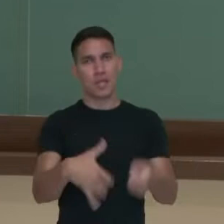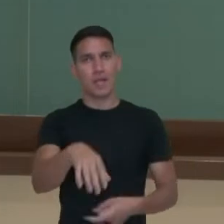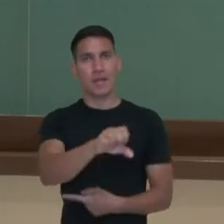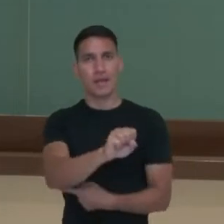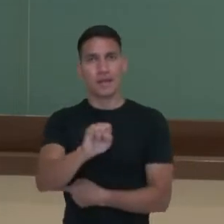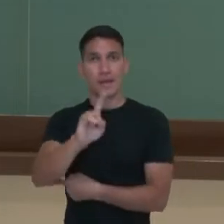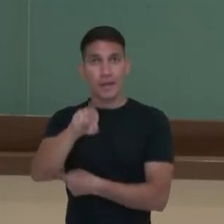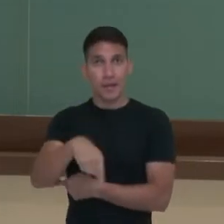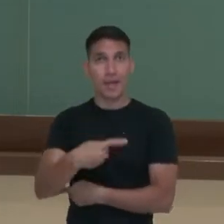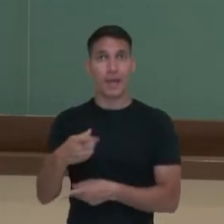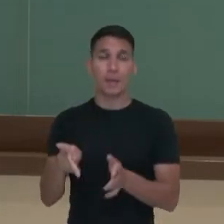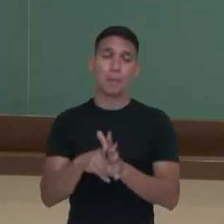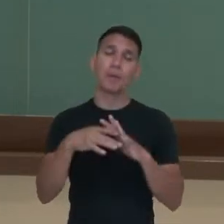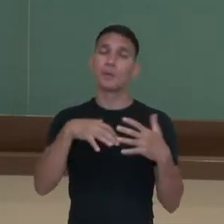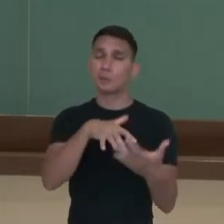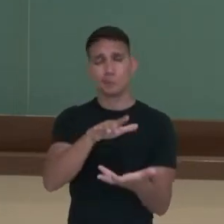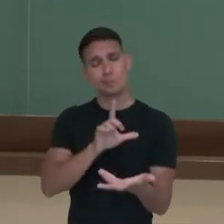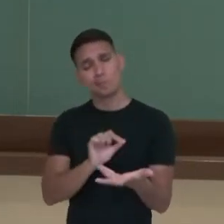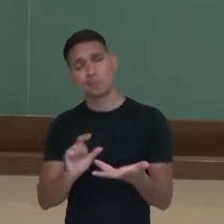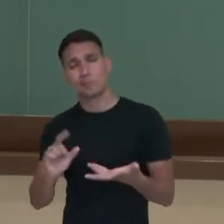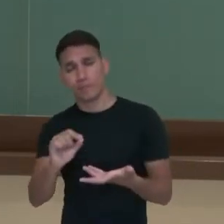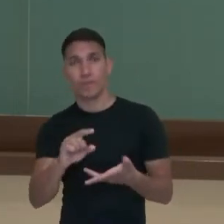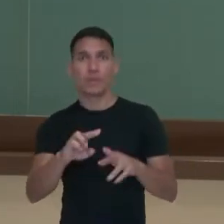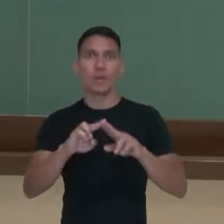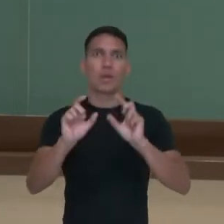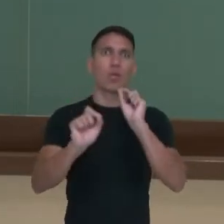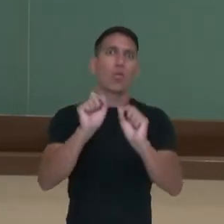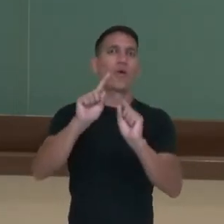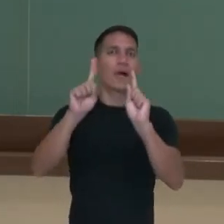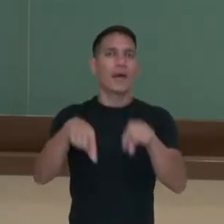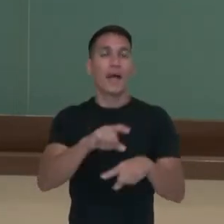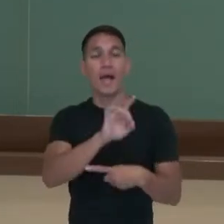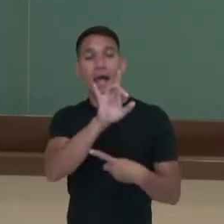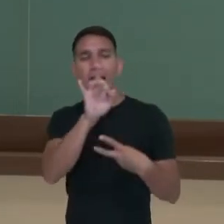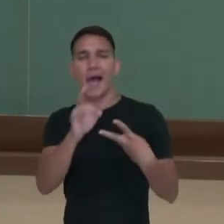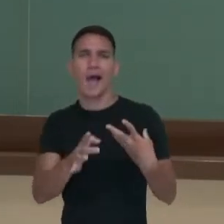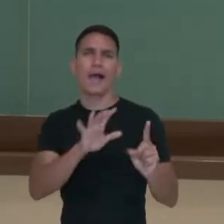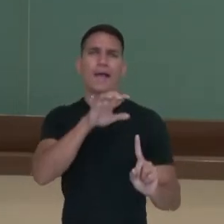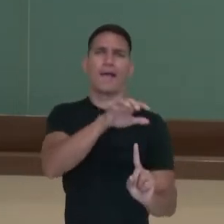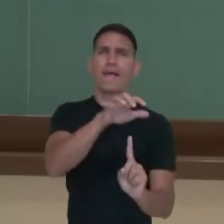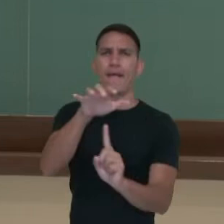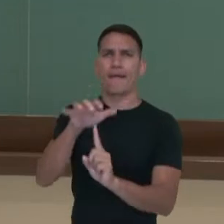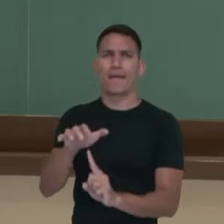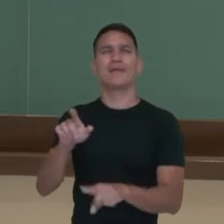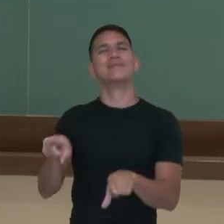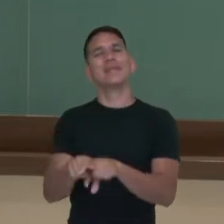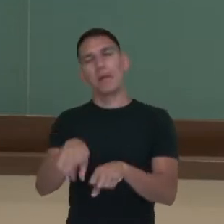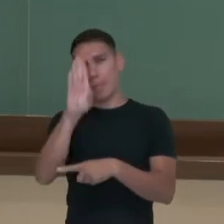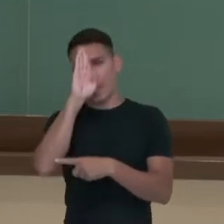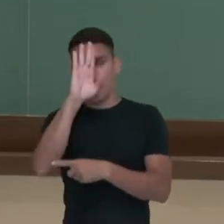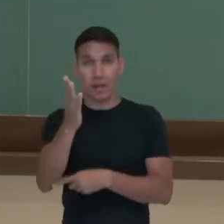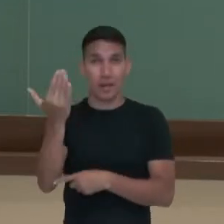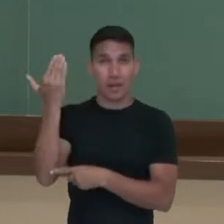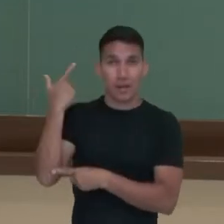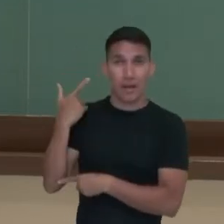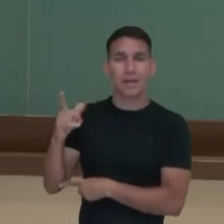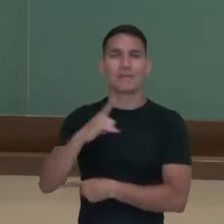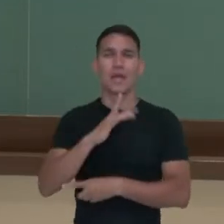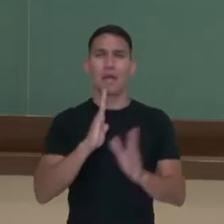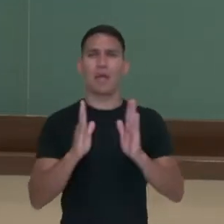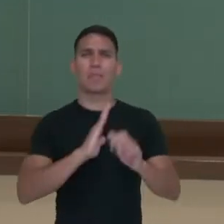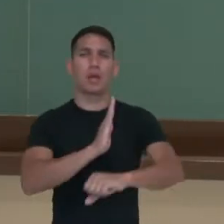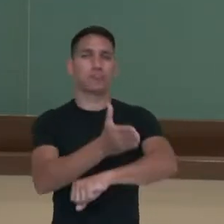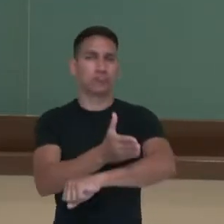Sistema Internacional de Unidades. Então, cada reinado, principalmente na época, da Idade Média, das